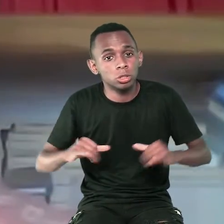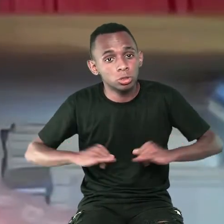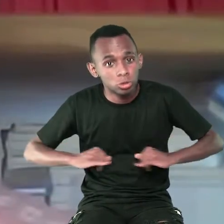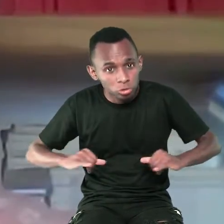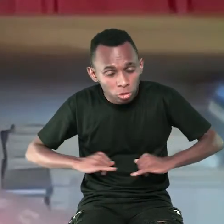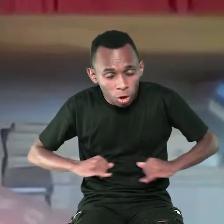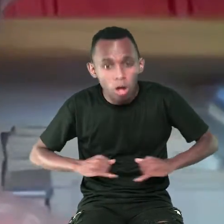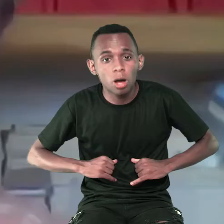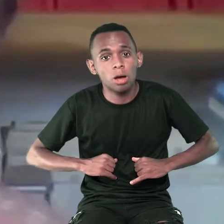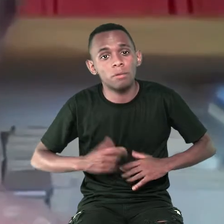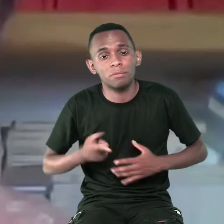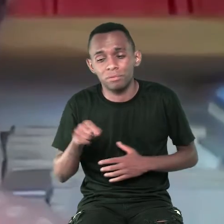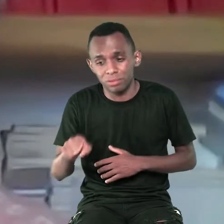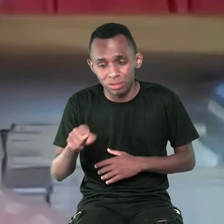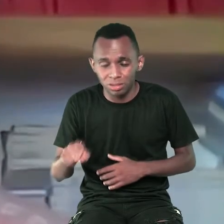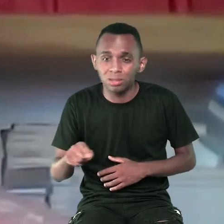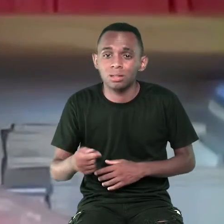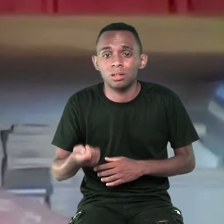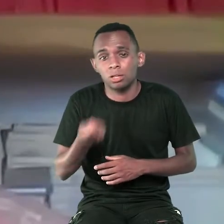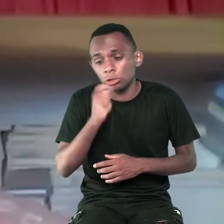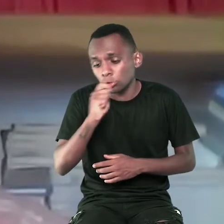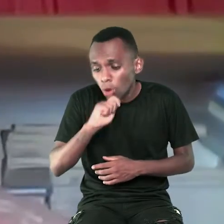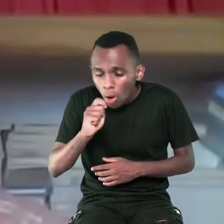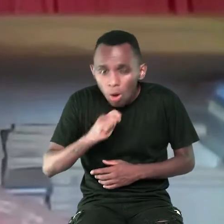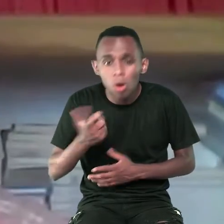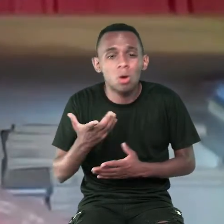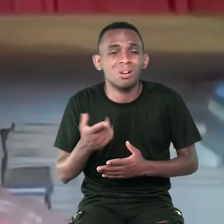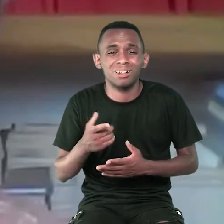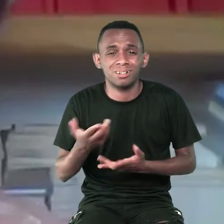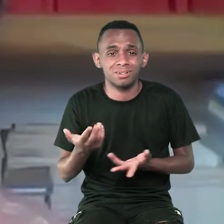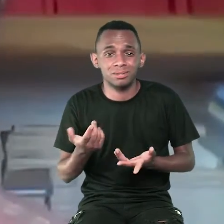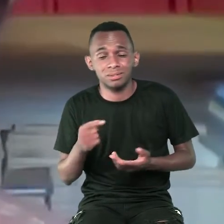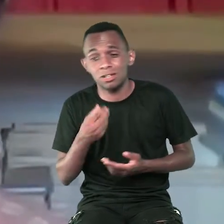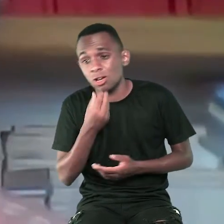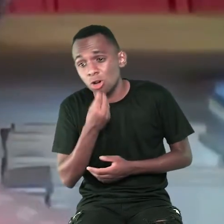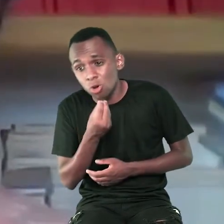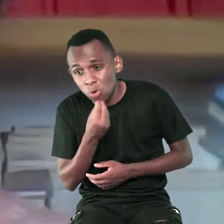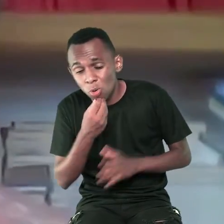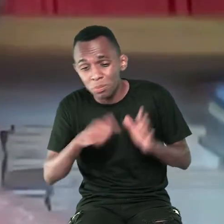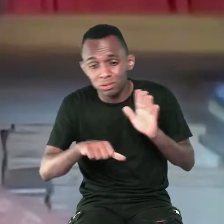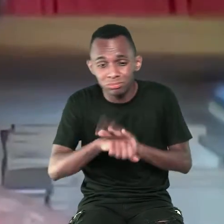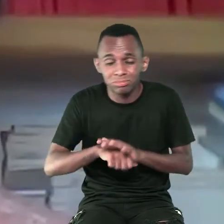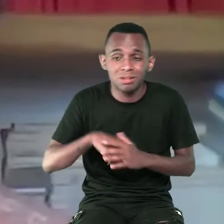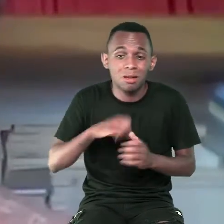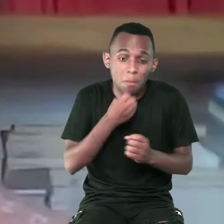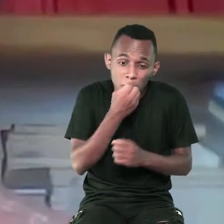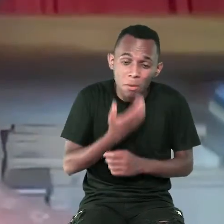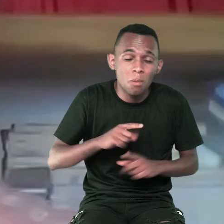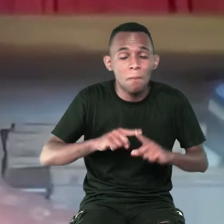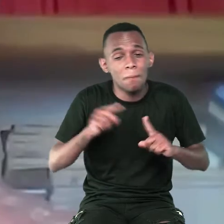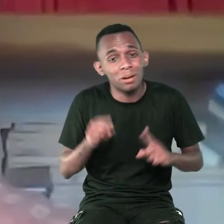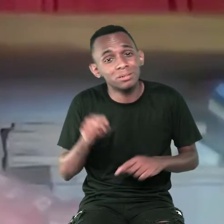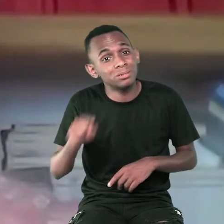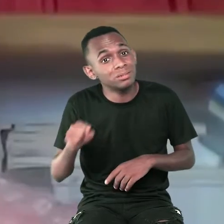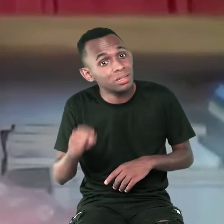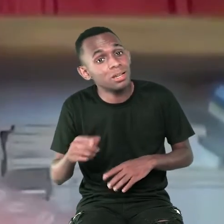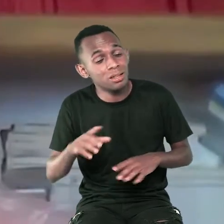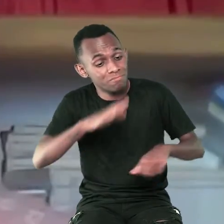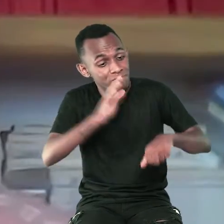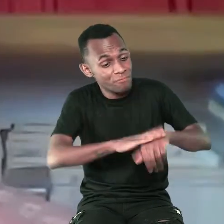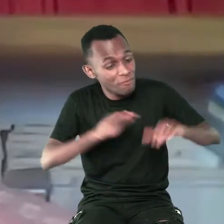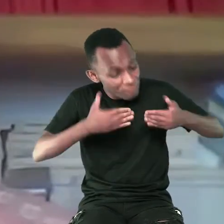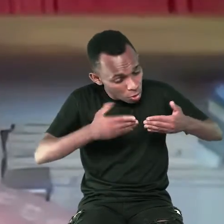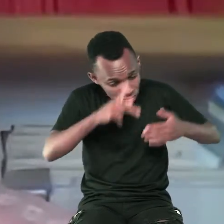uma relação que não é boa para ela, porque é um cara que pode ser bonzinho, mas ele pensa